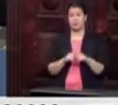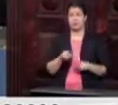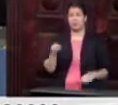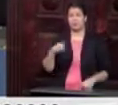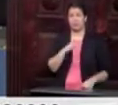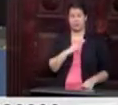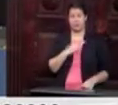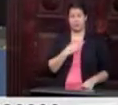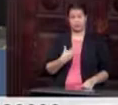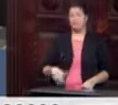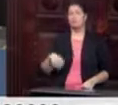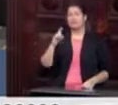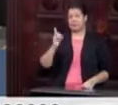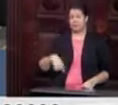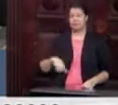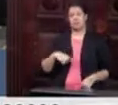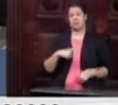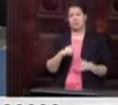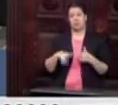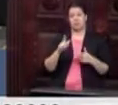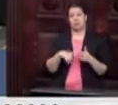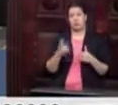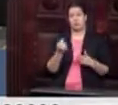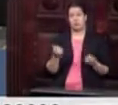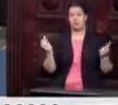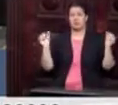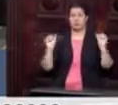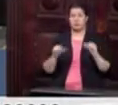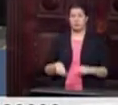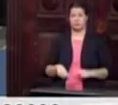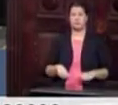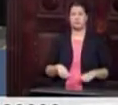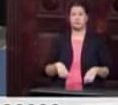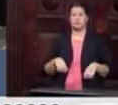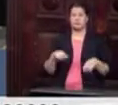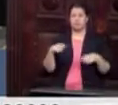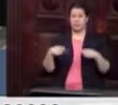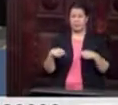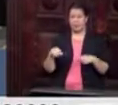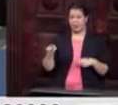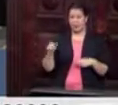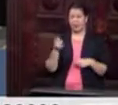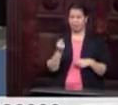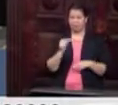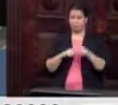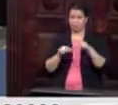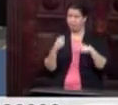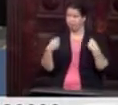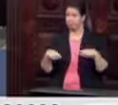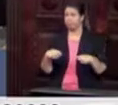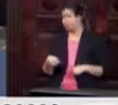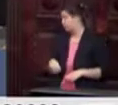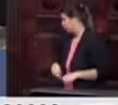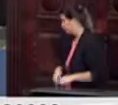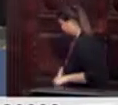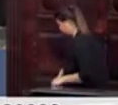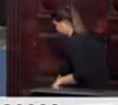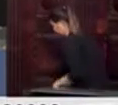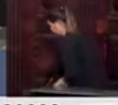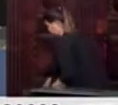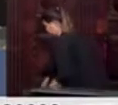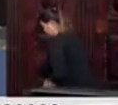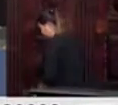está em calamidade financeira, ou seja, é necessária a reorganização das finanças do Estado. E o terceiro item, talvez nós